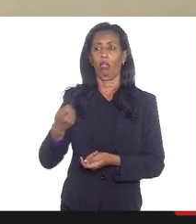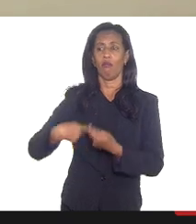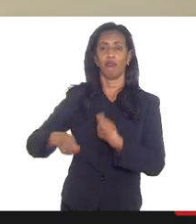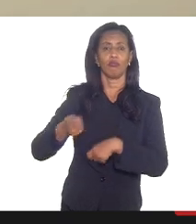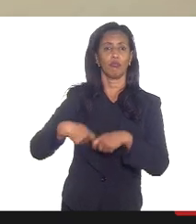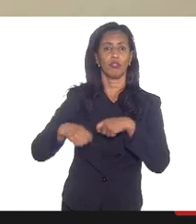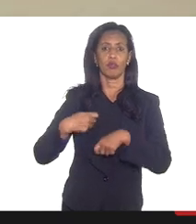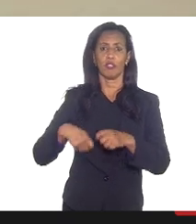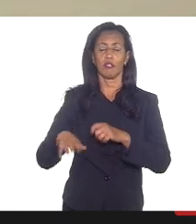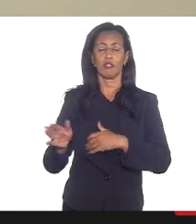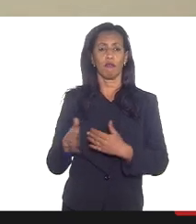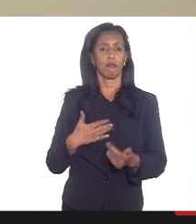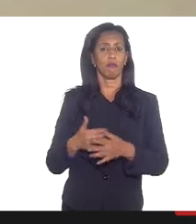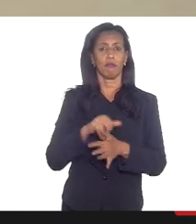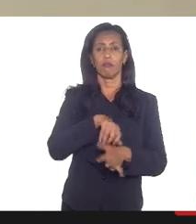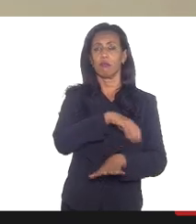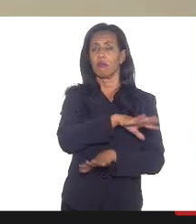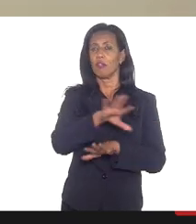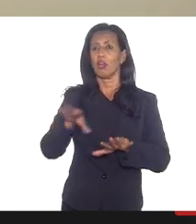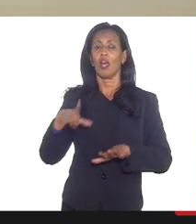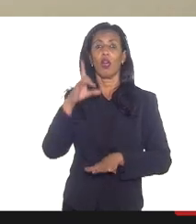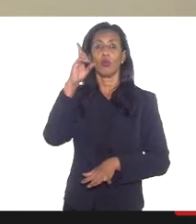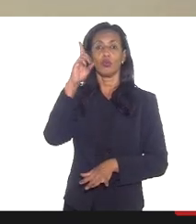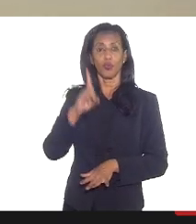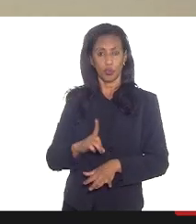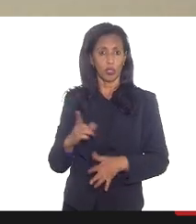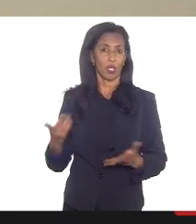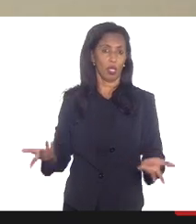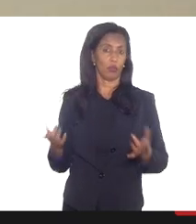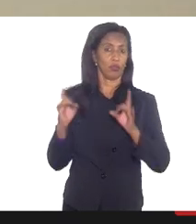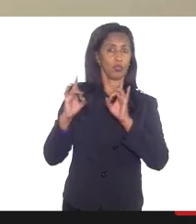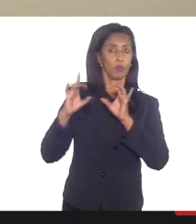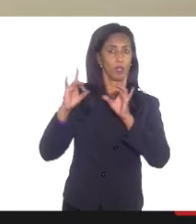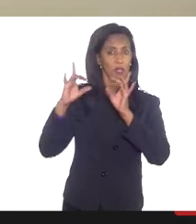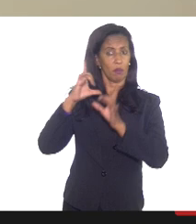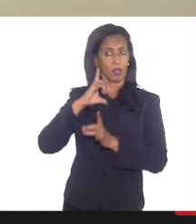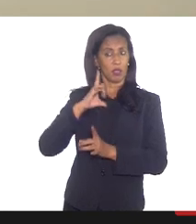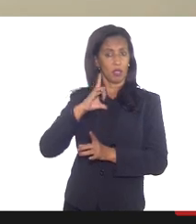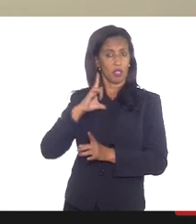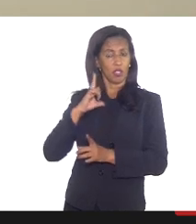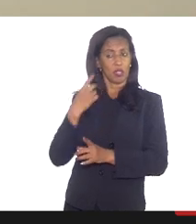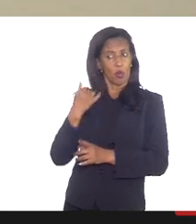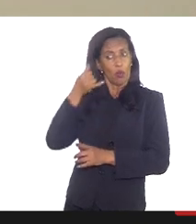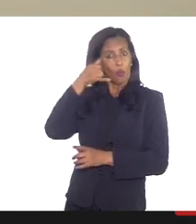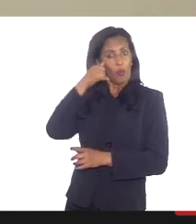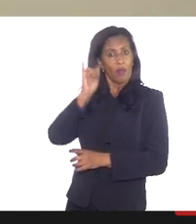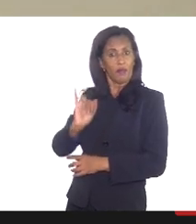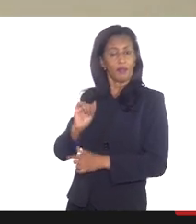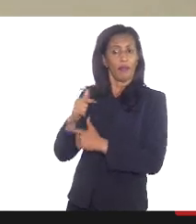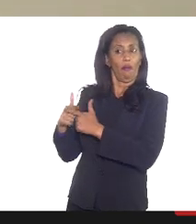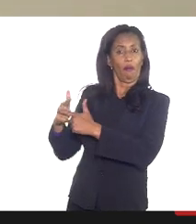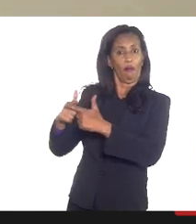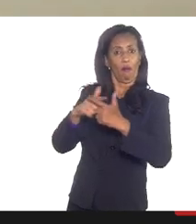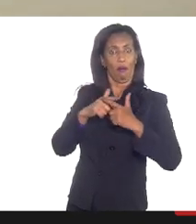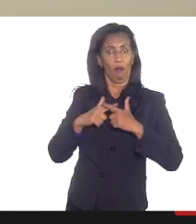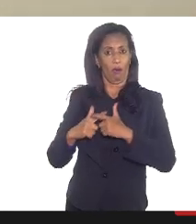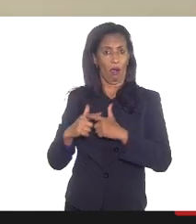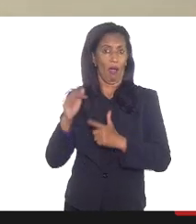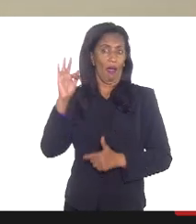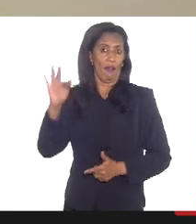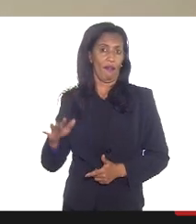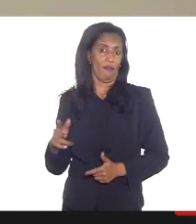administração em geral, enfim. É um direito do cidadão, especialmente se a gente tem como prerrogativa do serviço público a fé